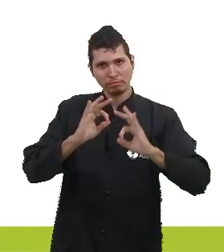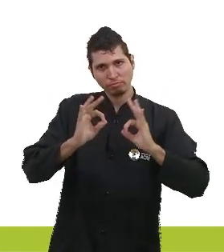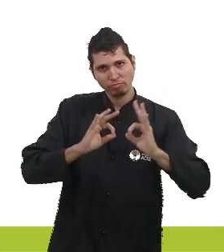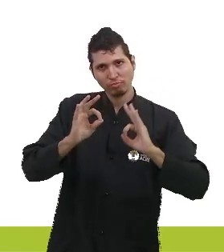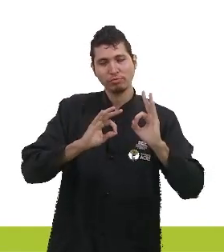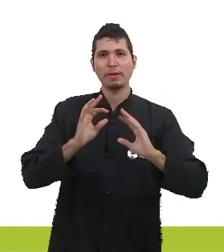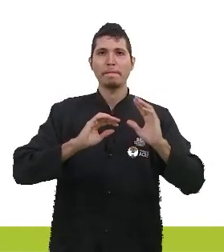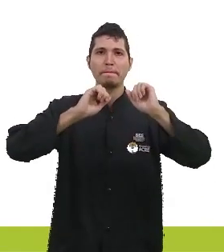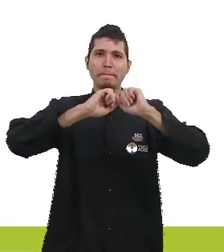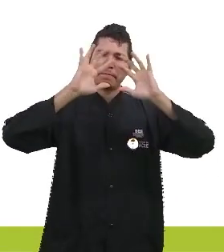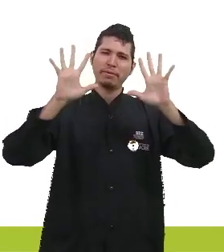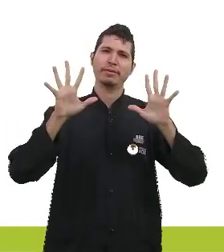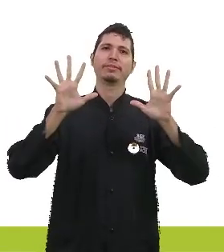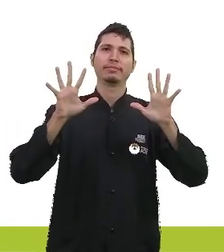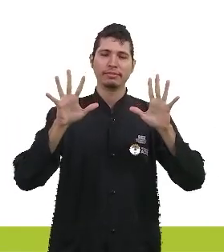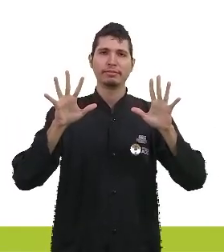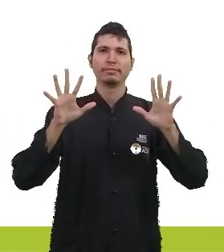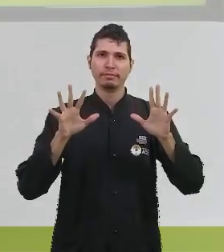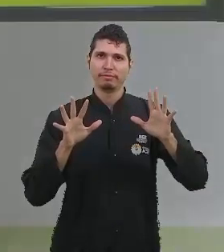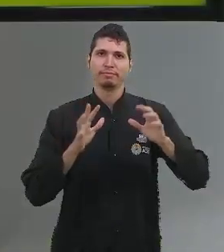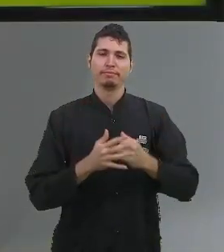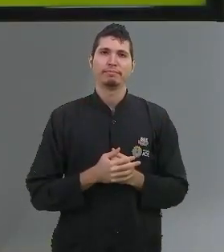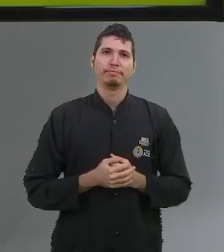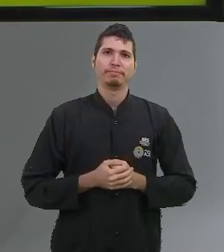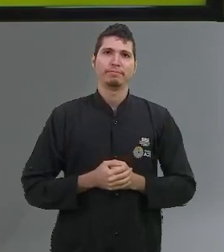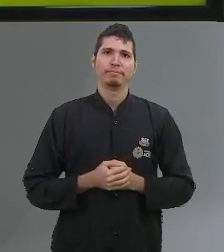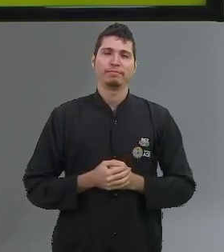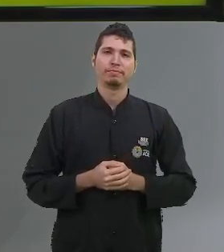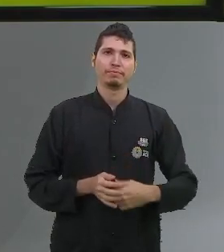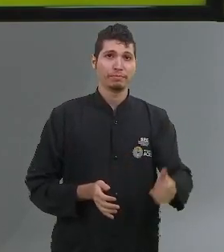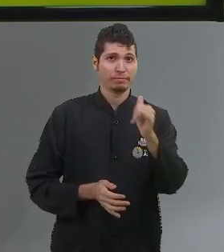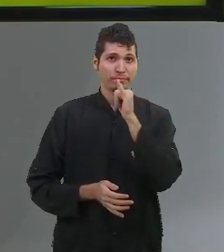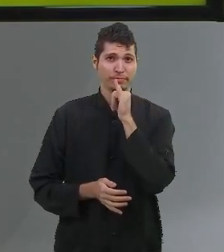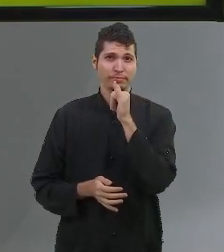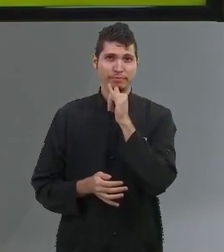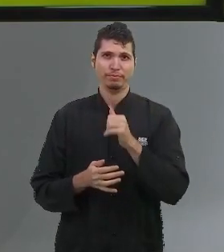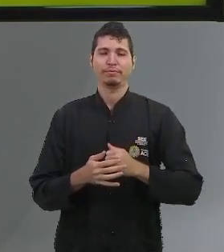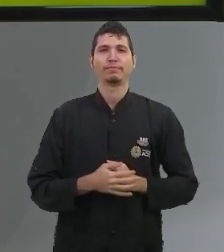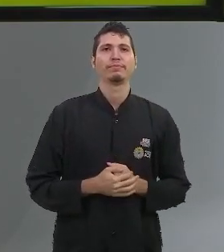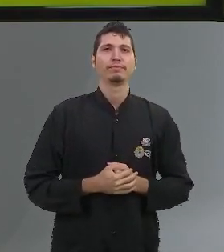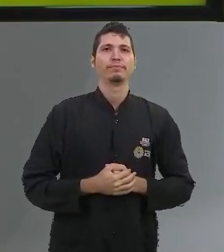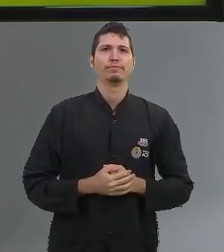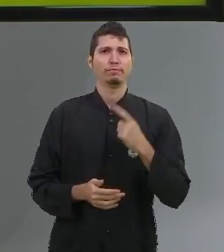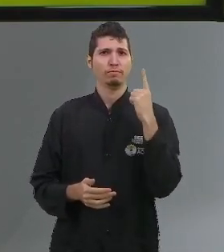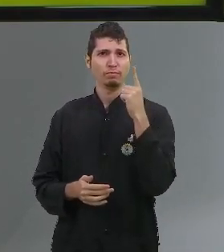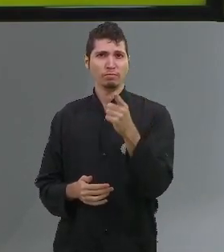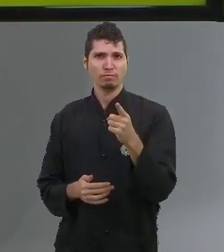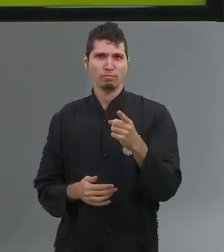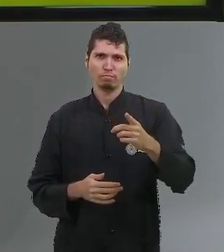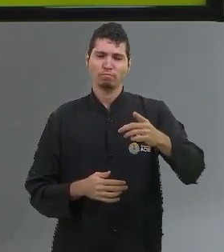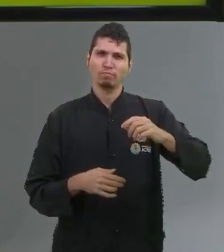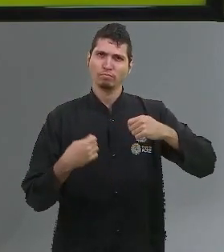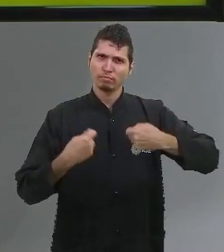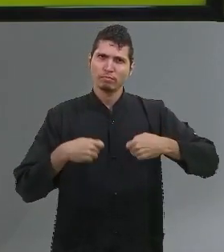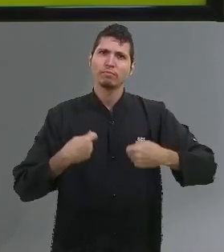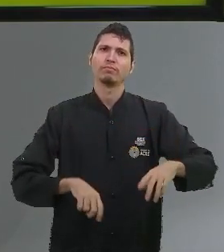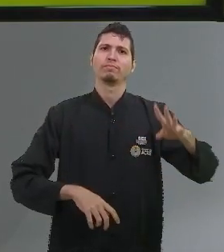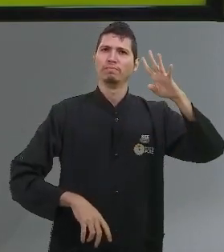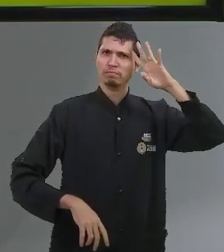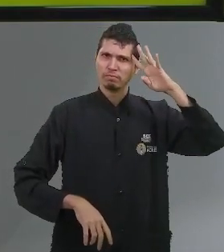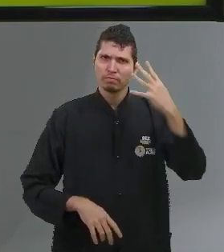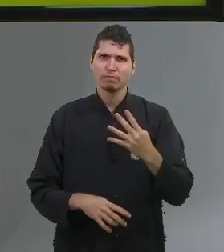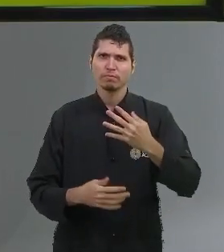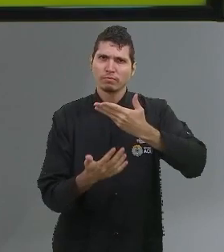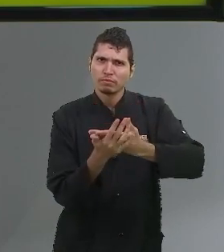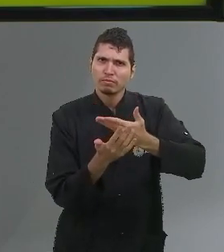decisões apressadas e improdutivas. Por exemplo, você tem que decidir entre estudar para